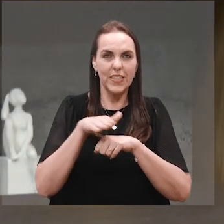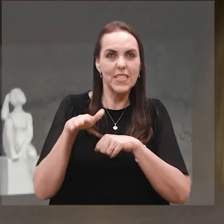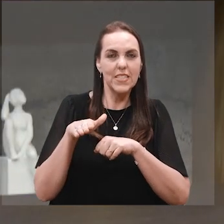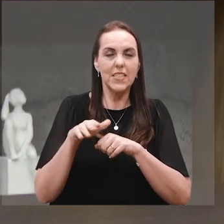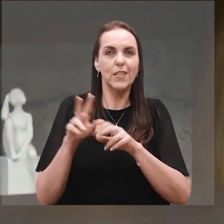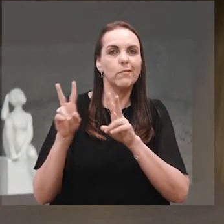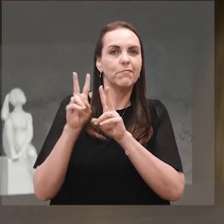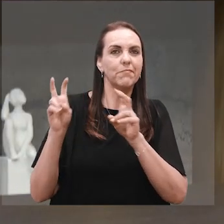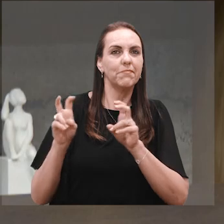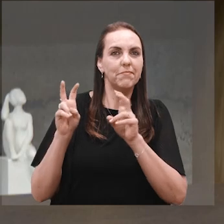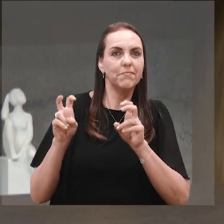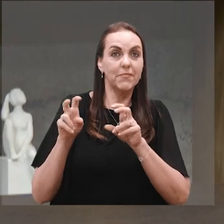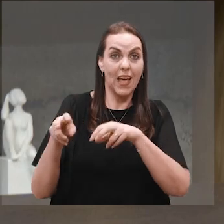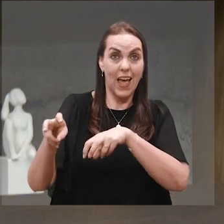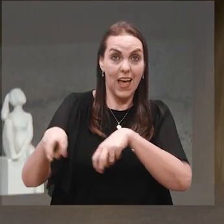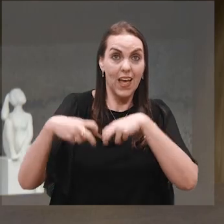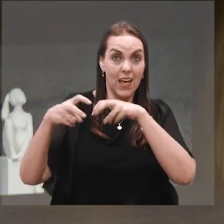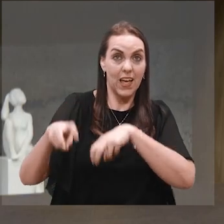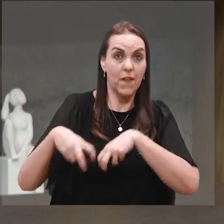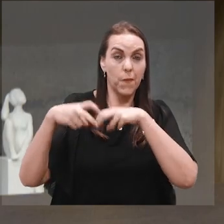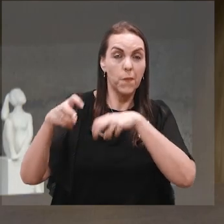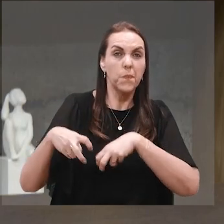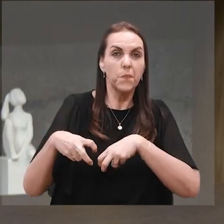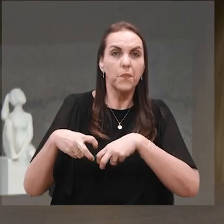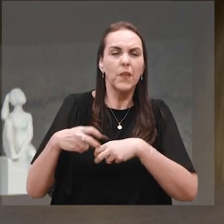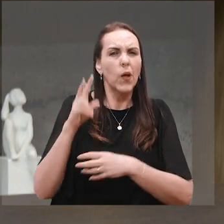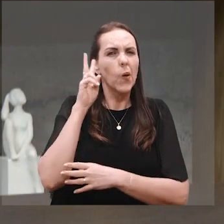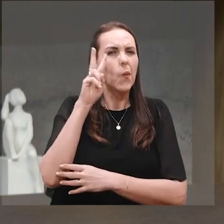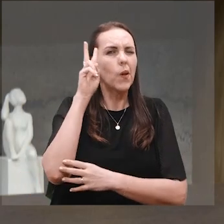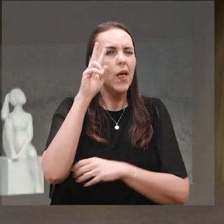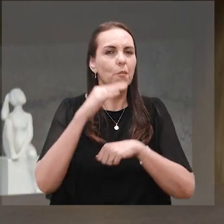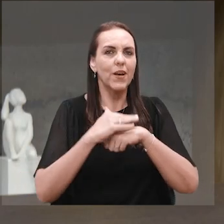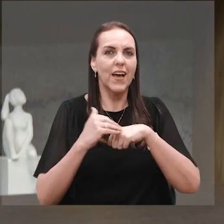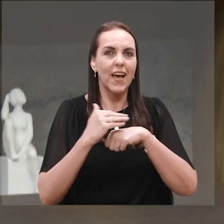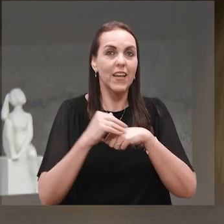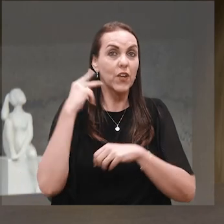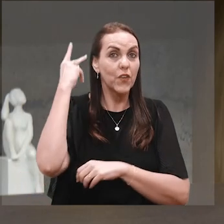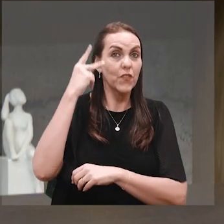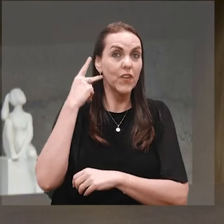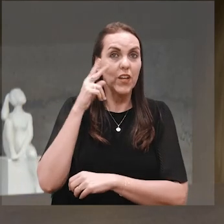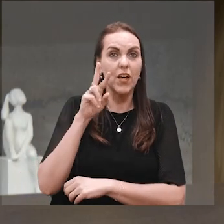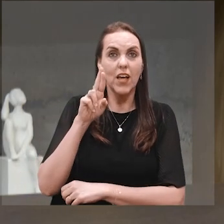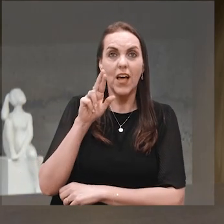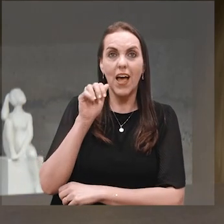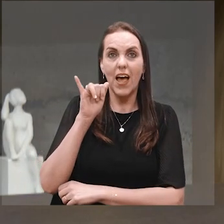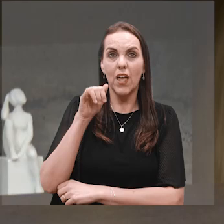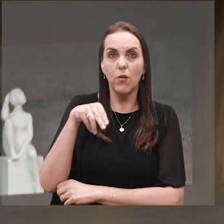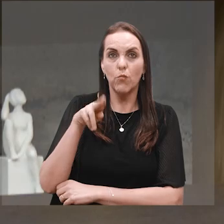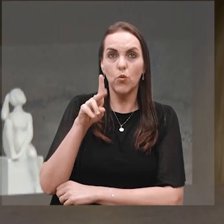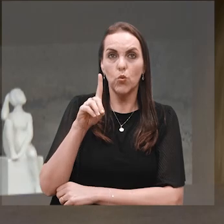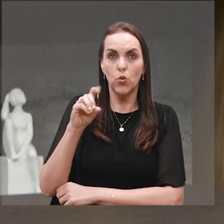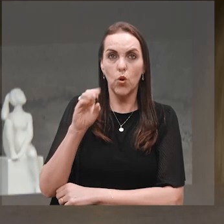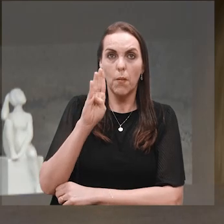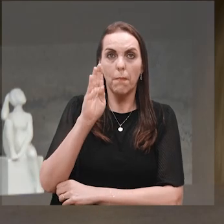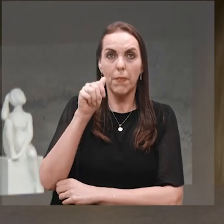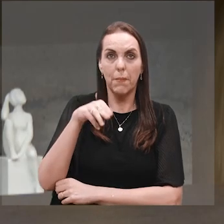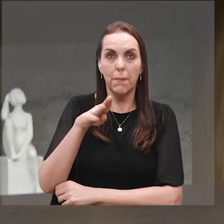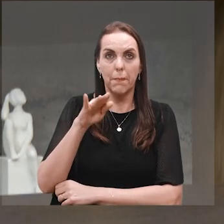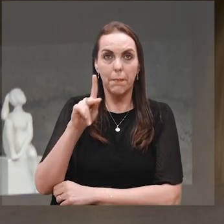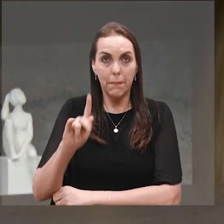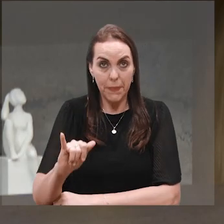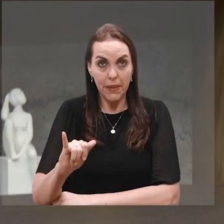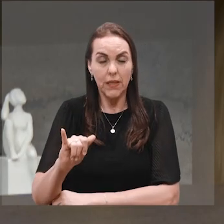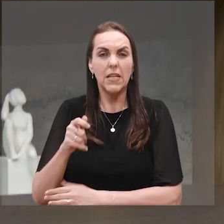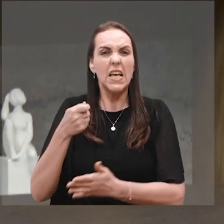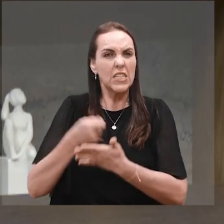senhora, sobretudo nesse caráter da agricultura, eu lembro com muito carinho do vereador Raimundo Bump. Ele era muito